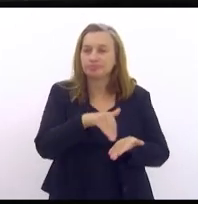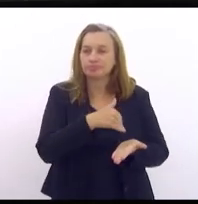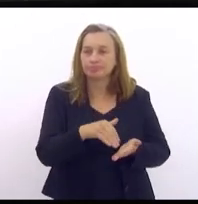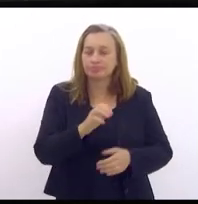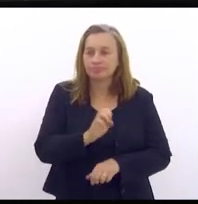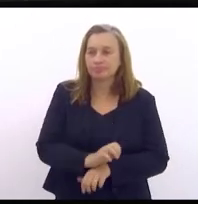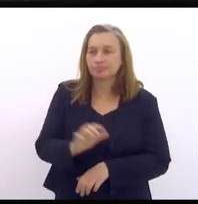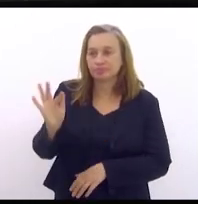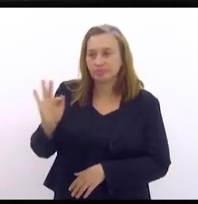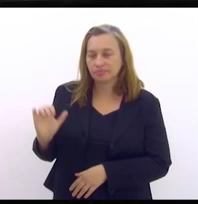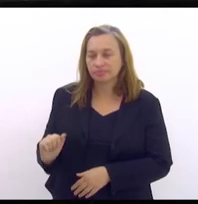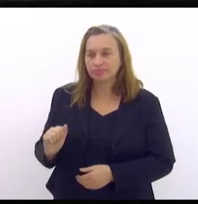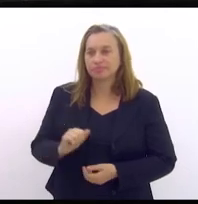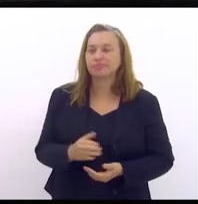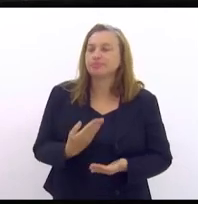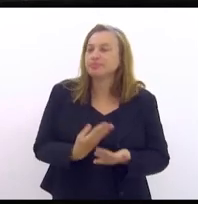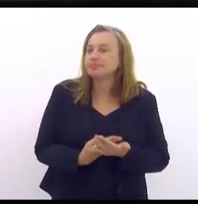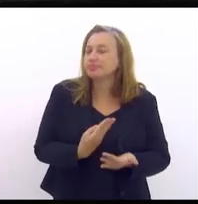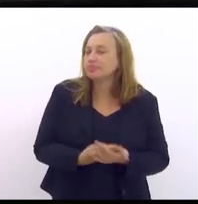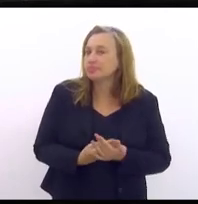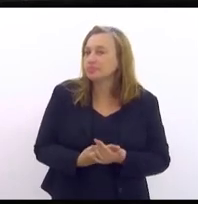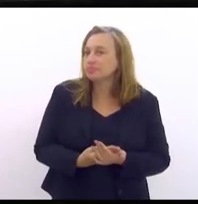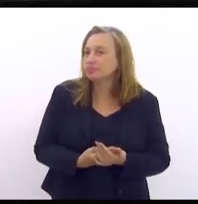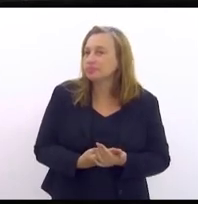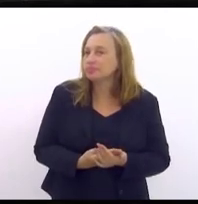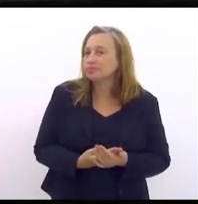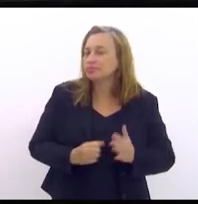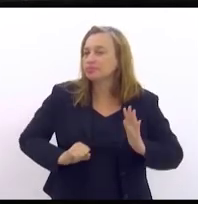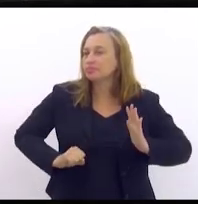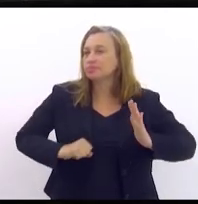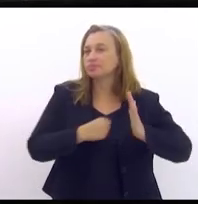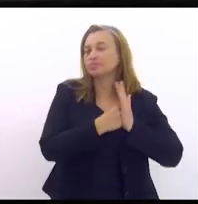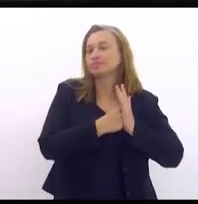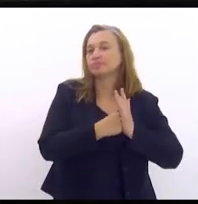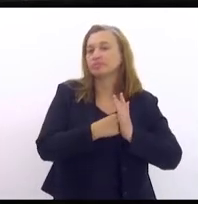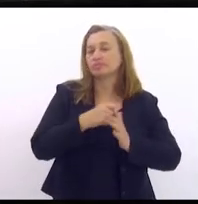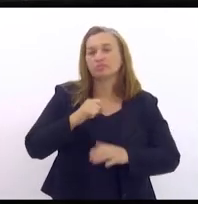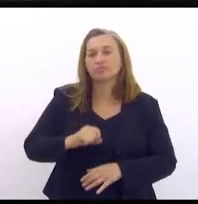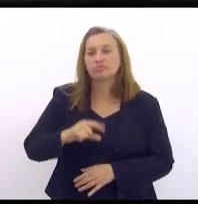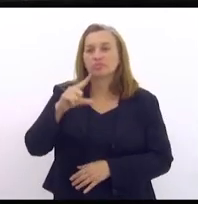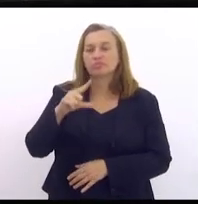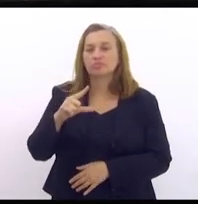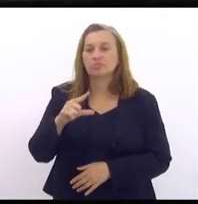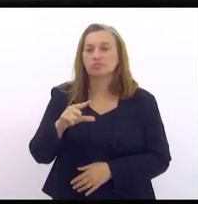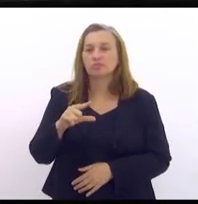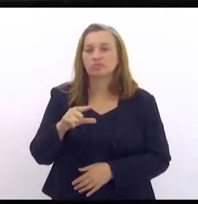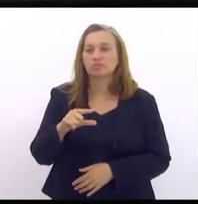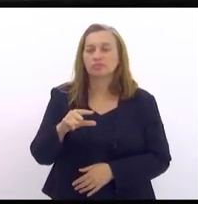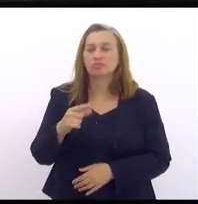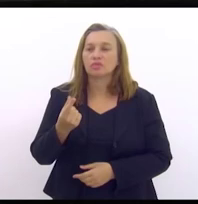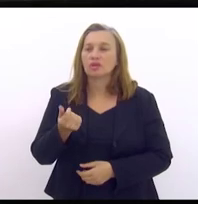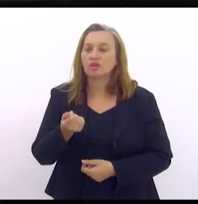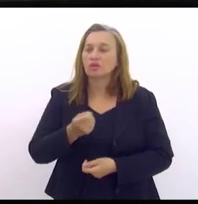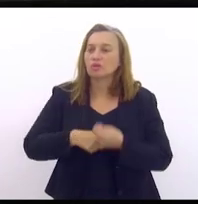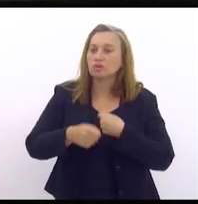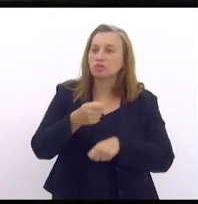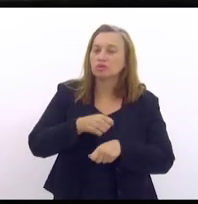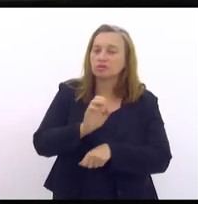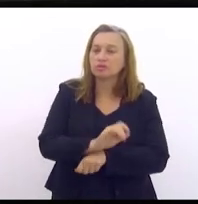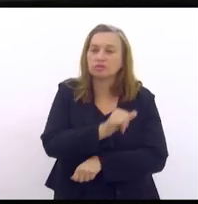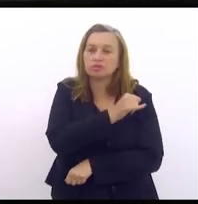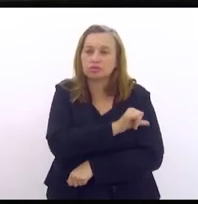Estado de Fazenda um estudo dos impactos do aumento da alíquota, seja na economia do Estado do Rio de